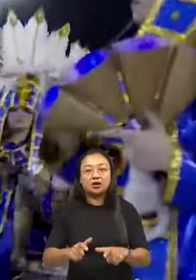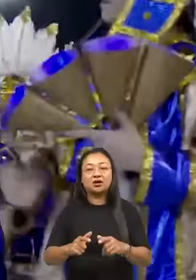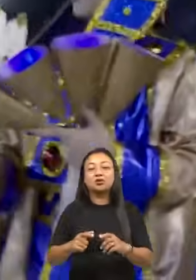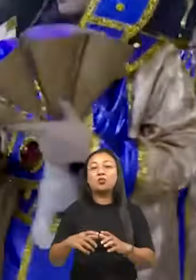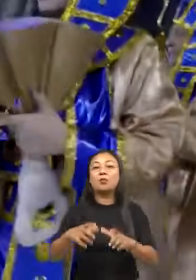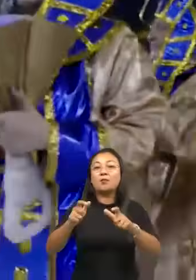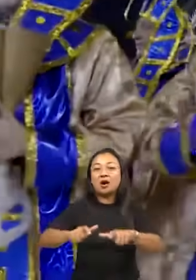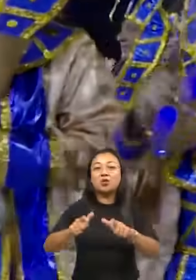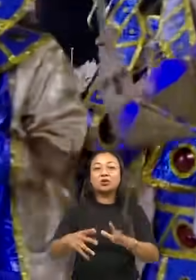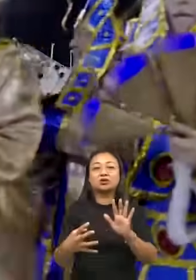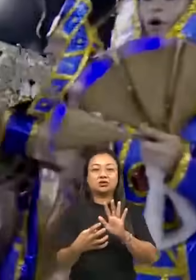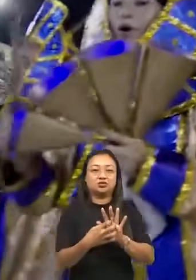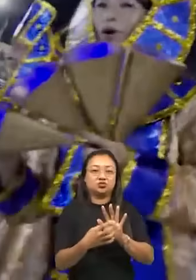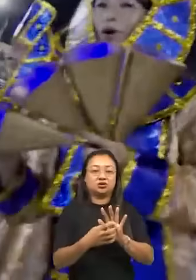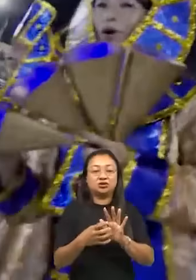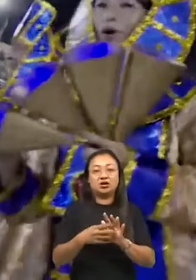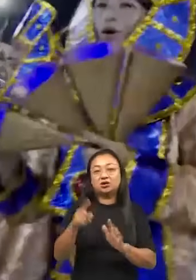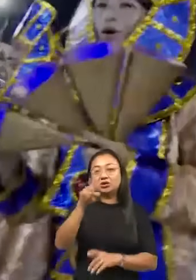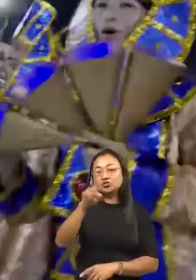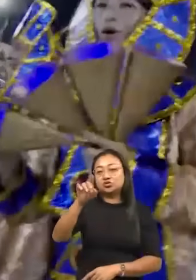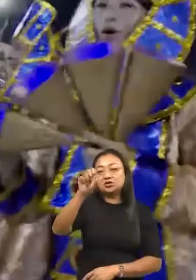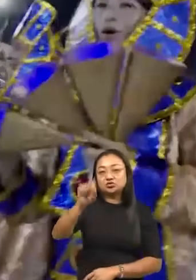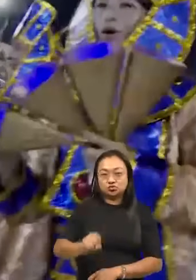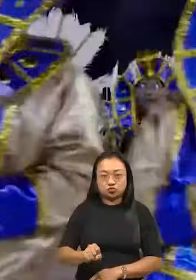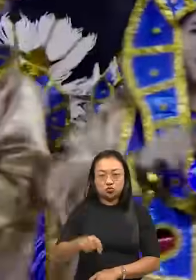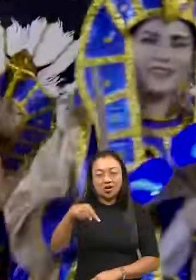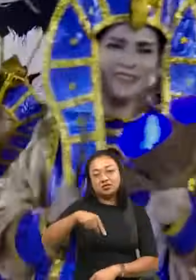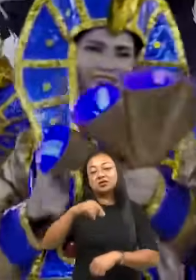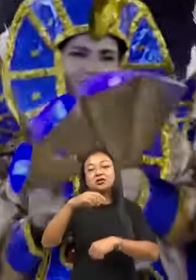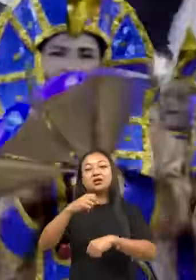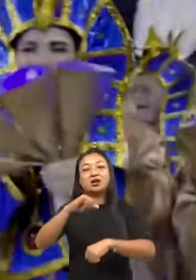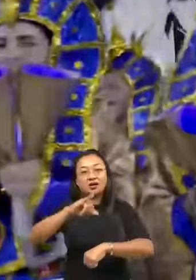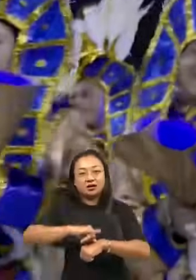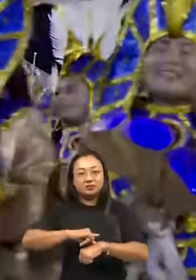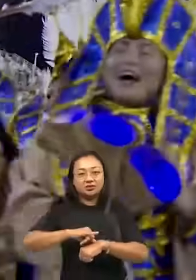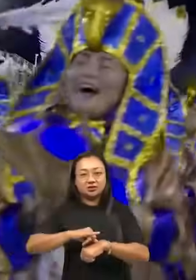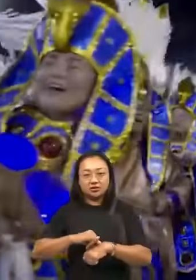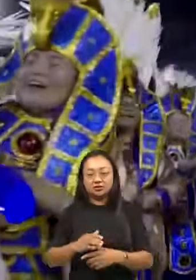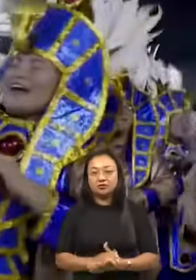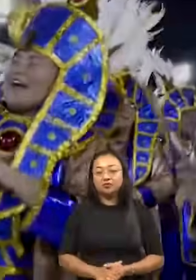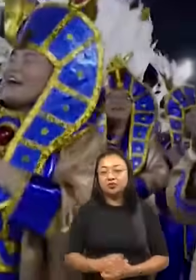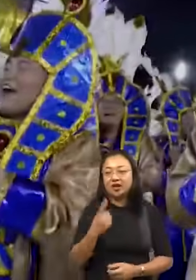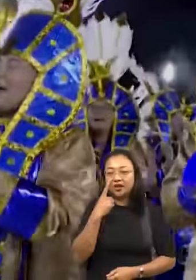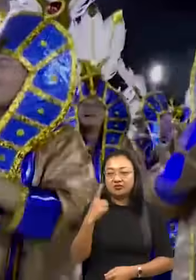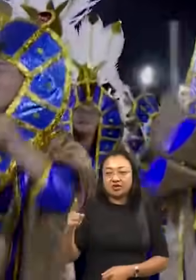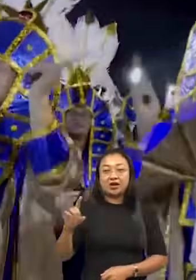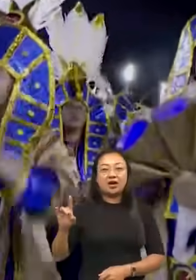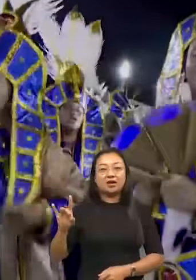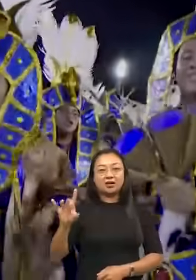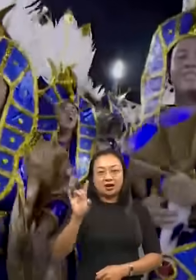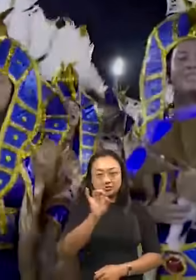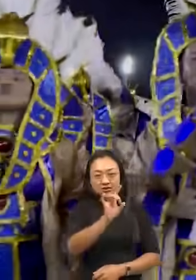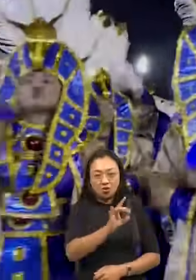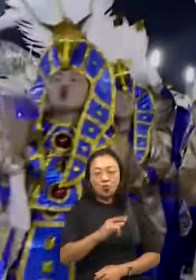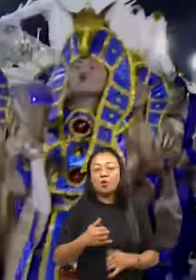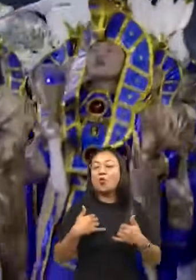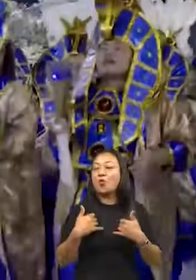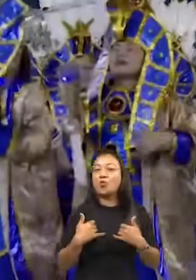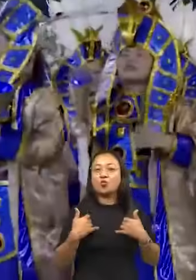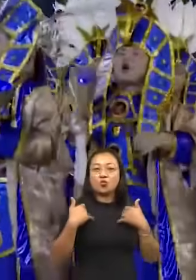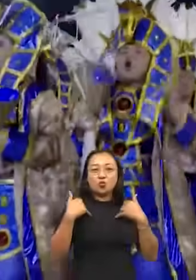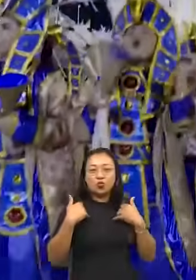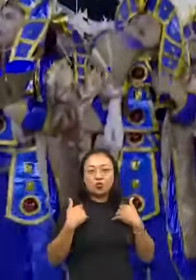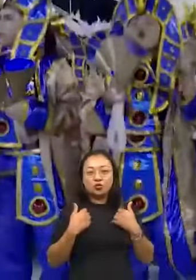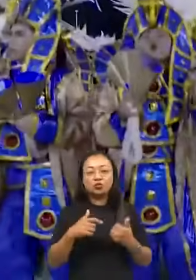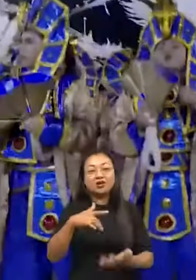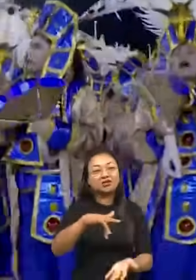da Cachoeirinha, a zona sul da capital. Em cada uma dessas alas a gente vê estampado o orgulho que a Andanças